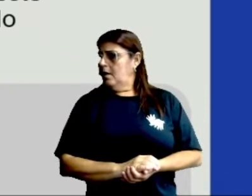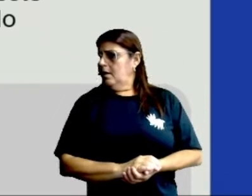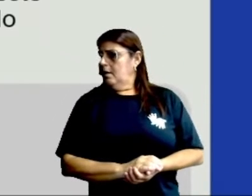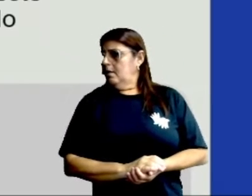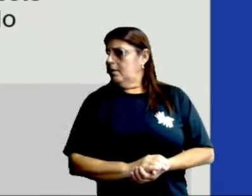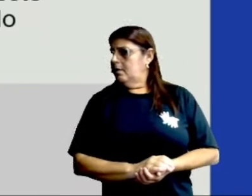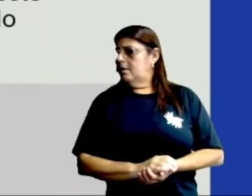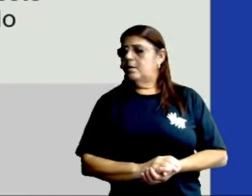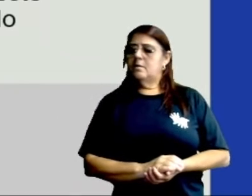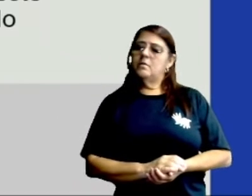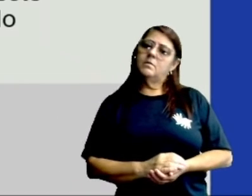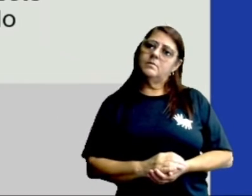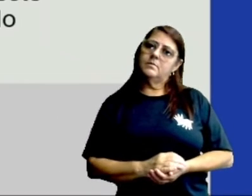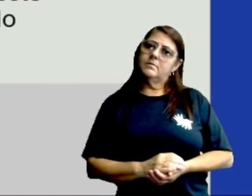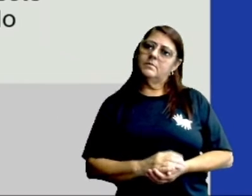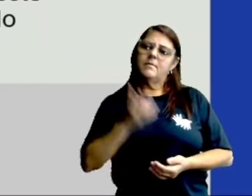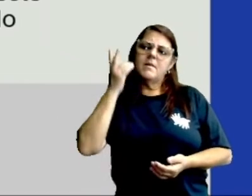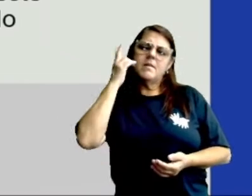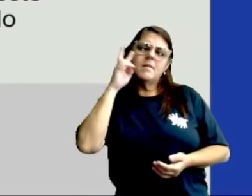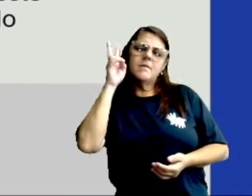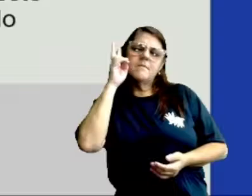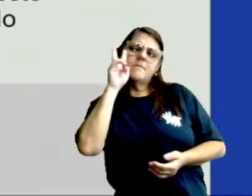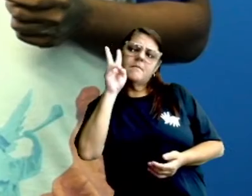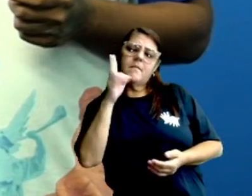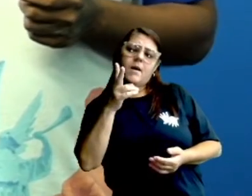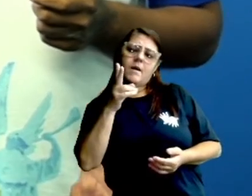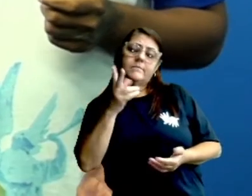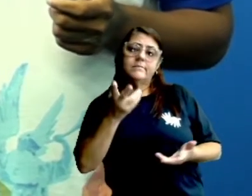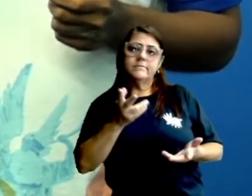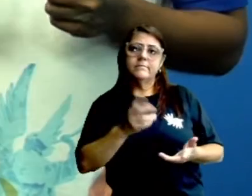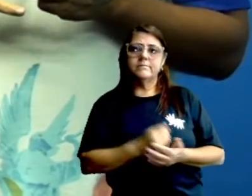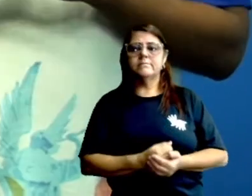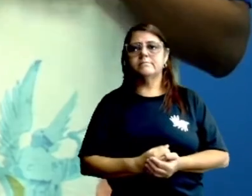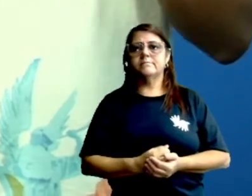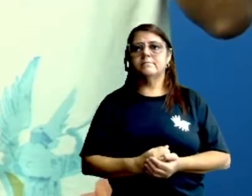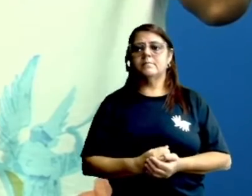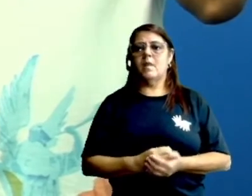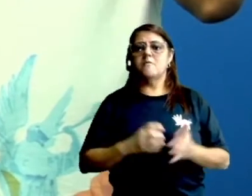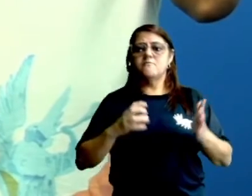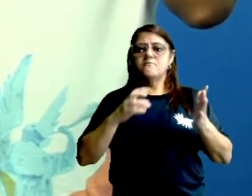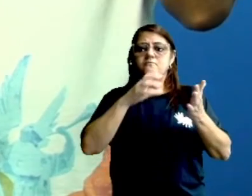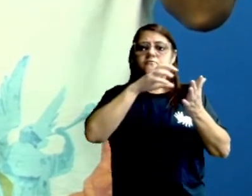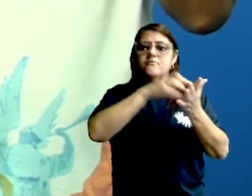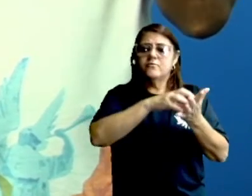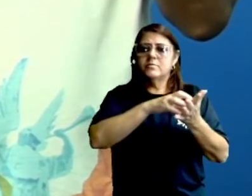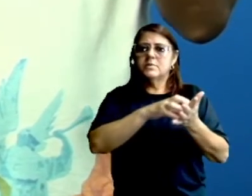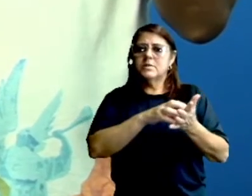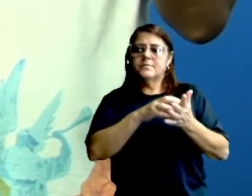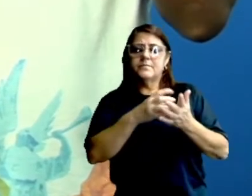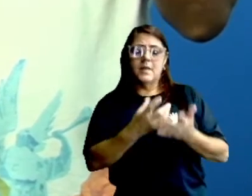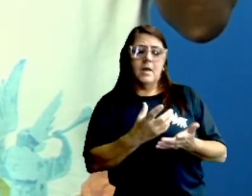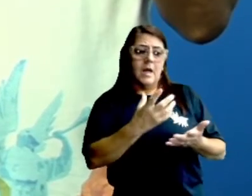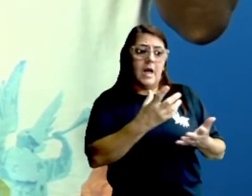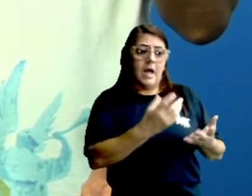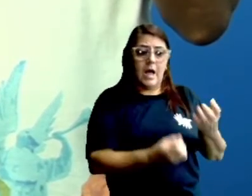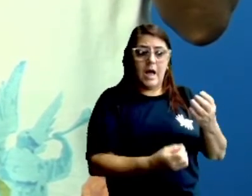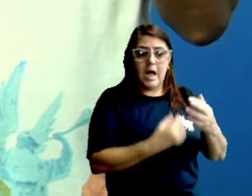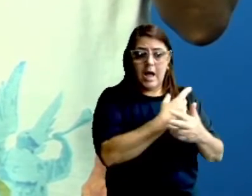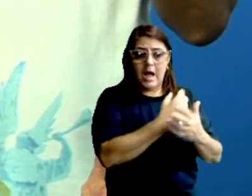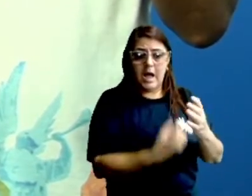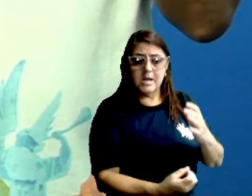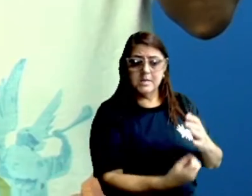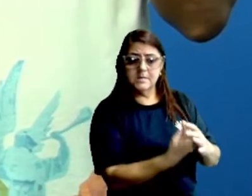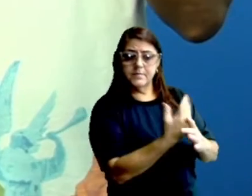é uma coisa que é para a gente poder lembrar não se a gente falar um pouco mais sobre esse mencionado a gente precisa ficar atento as colheitas que